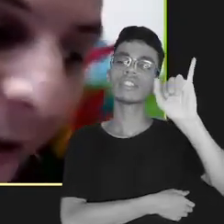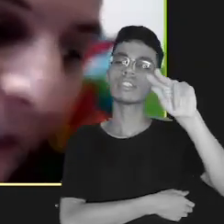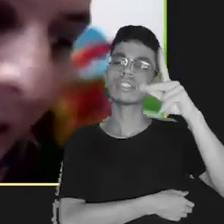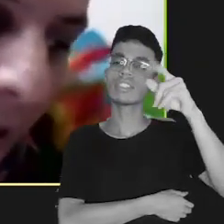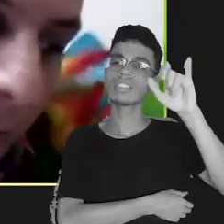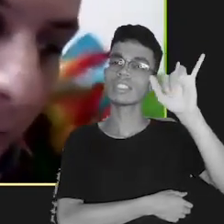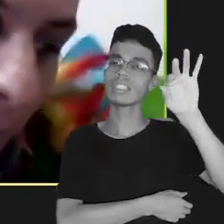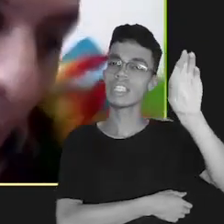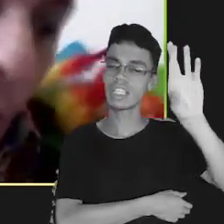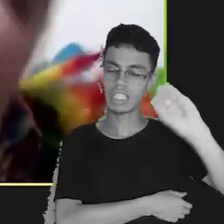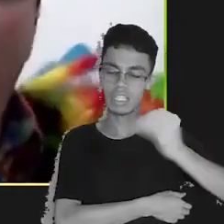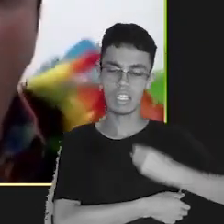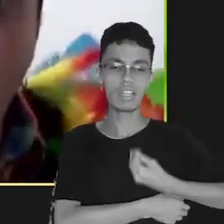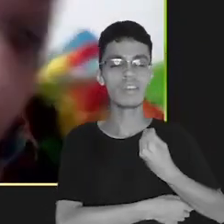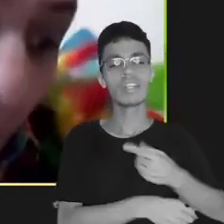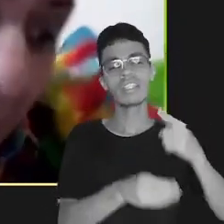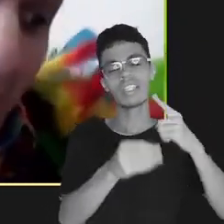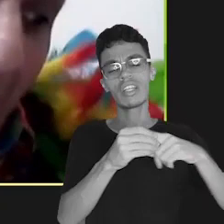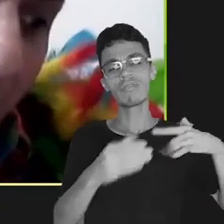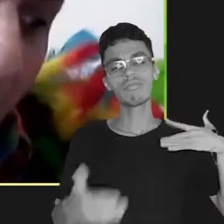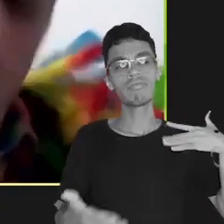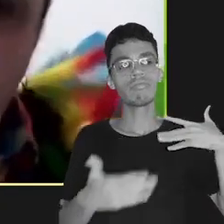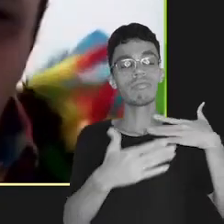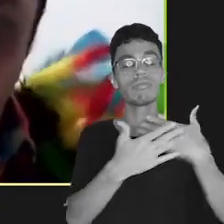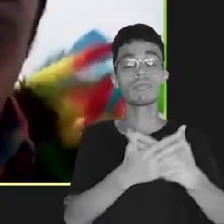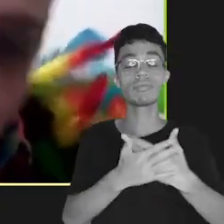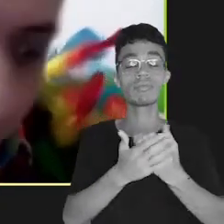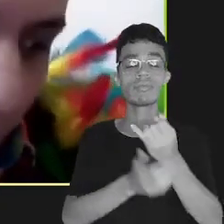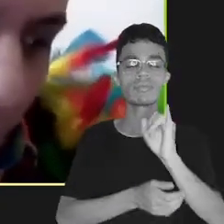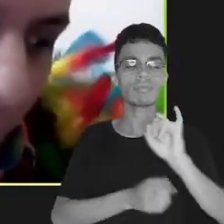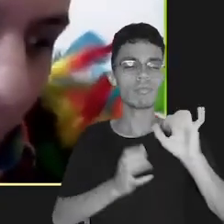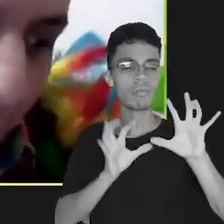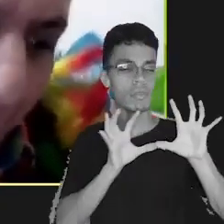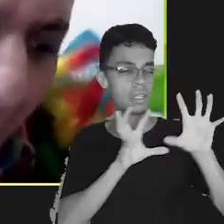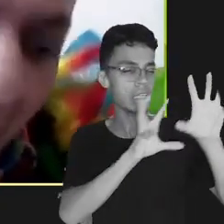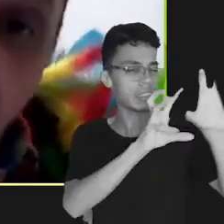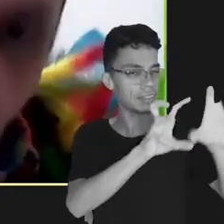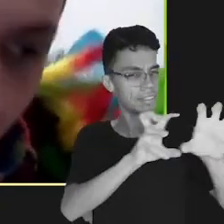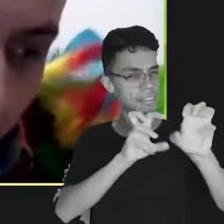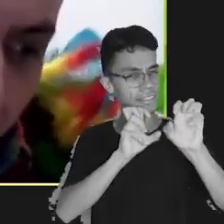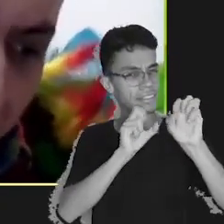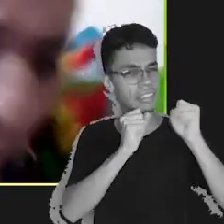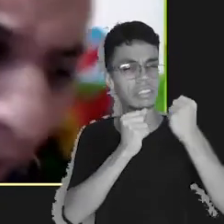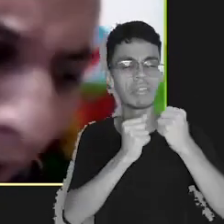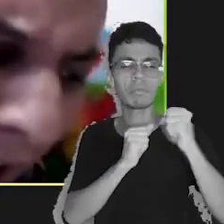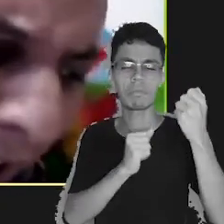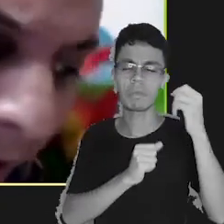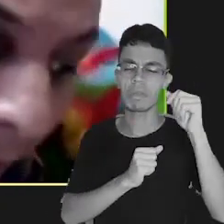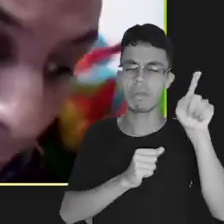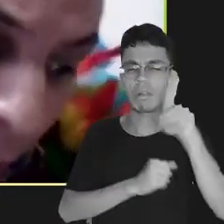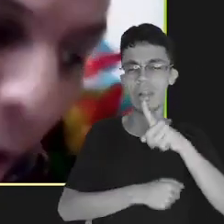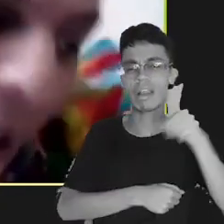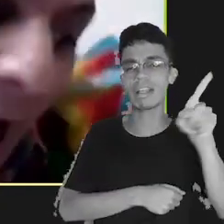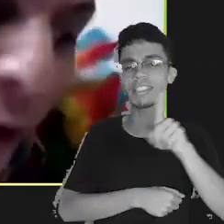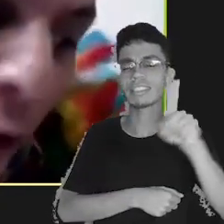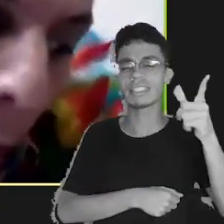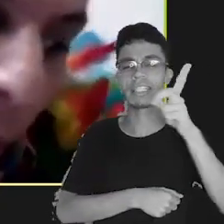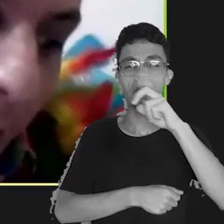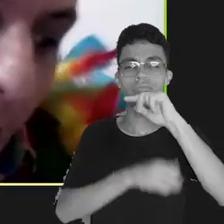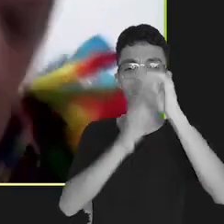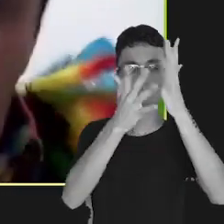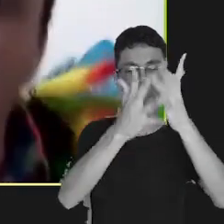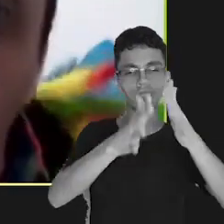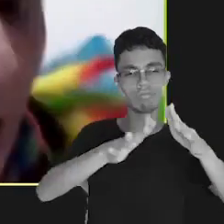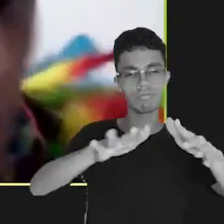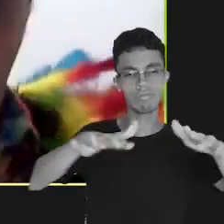o ano inteiro, a não ser quando vou caçar. Mais para diante, para lá, entre o riacho e o